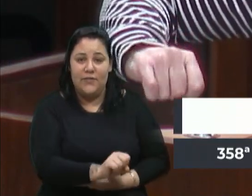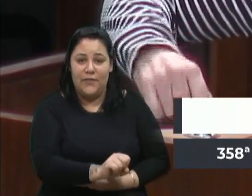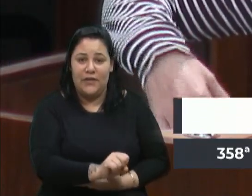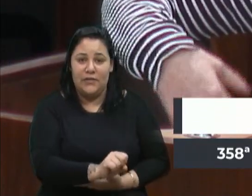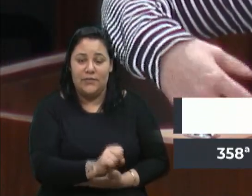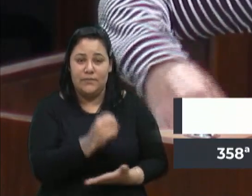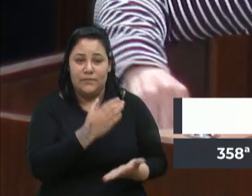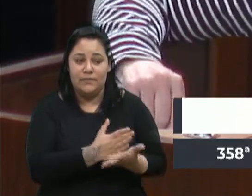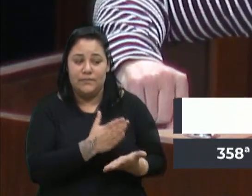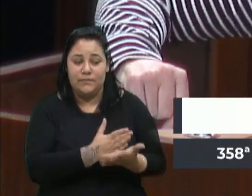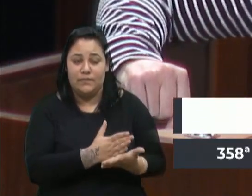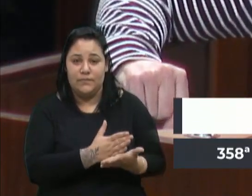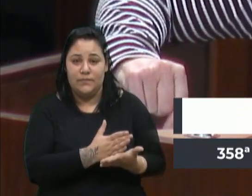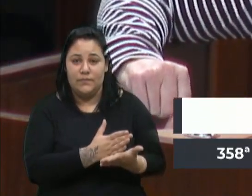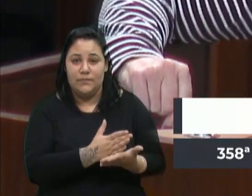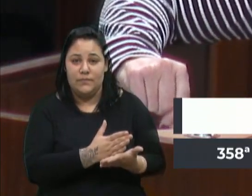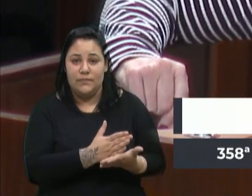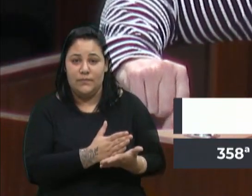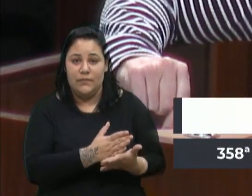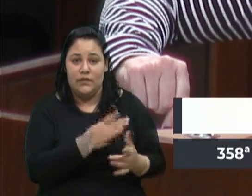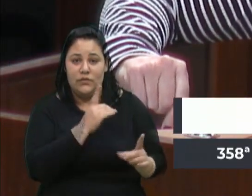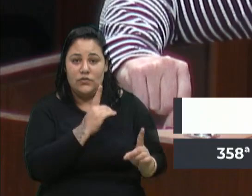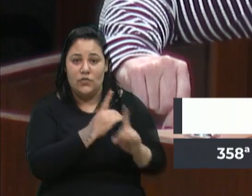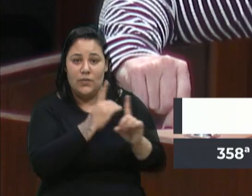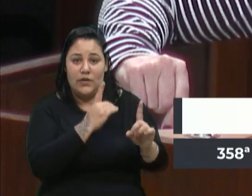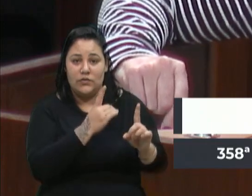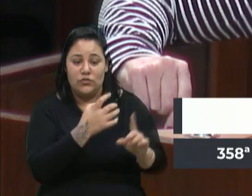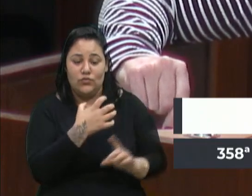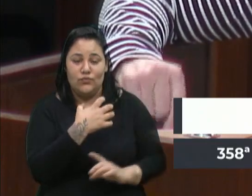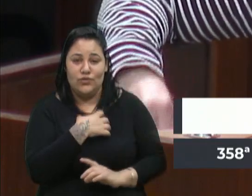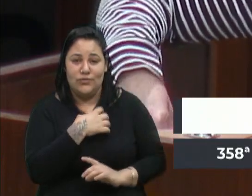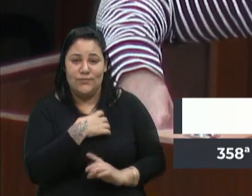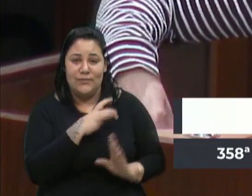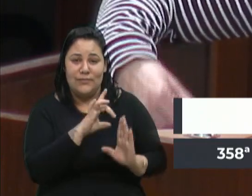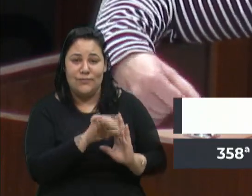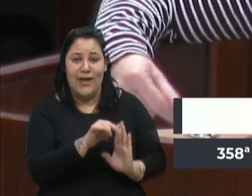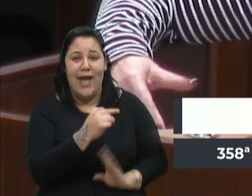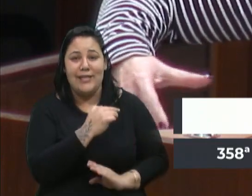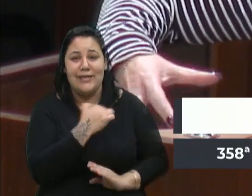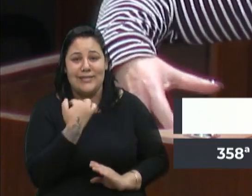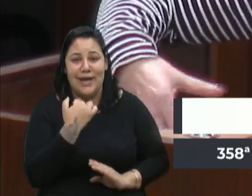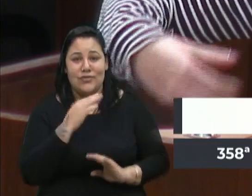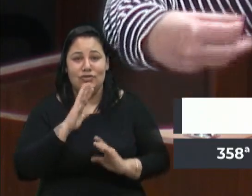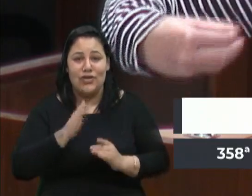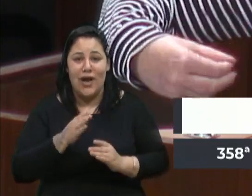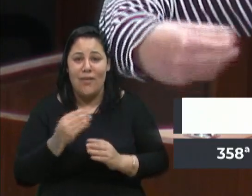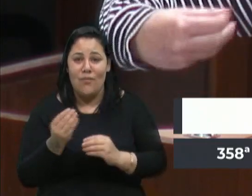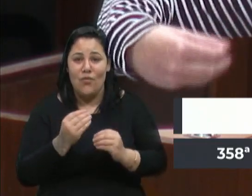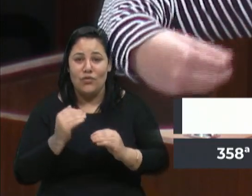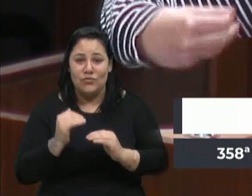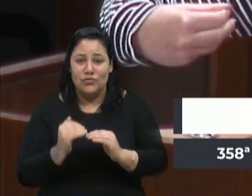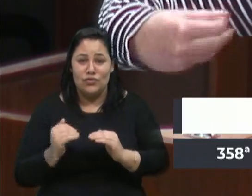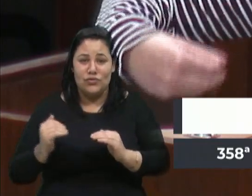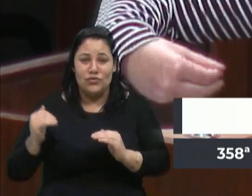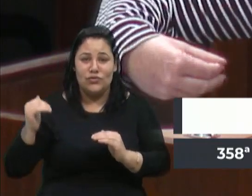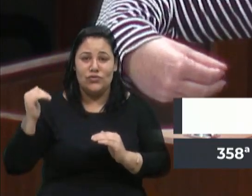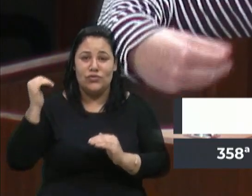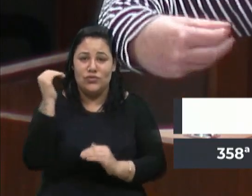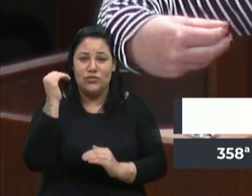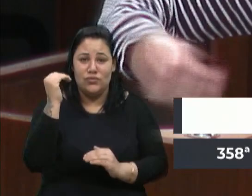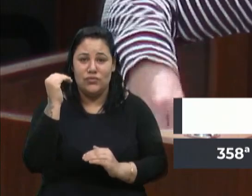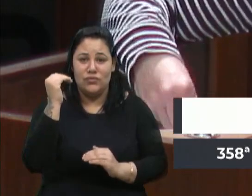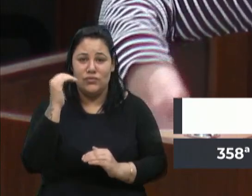74%, são obtidos de maneira tardia. Então, nós precisamos fazer muito